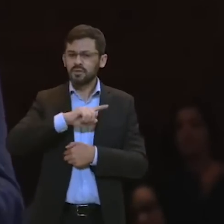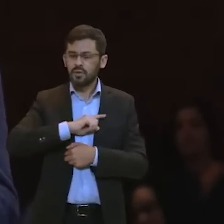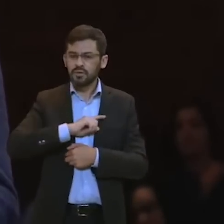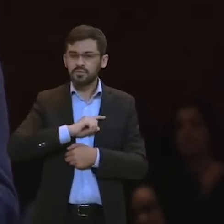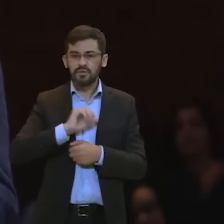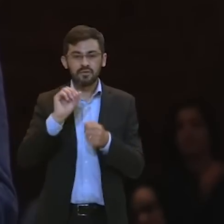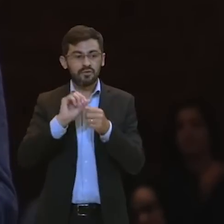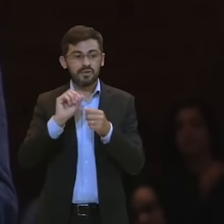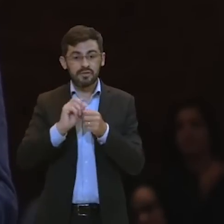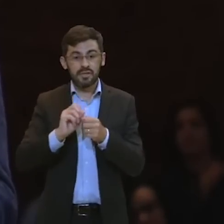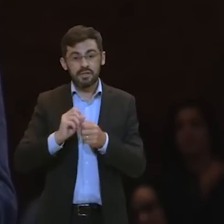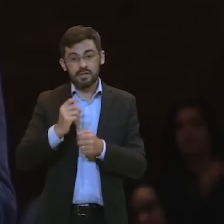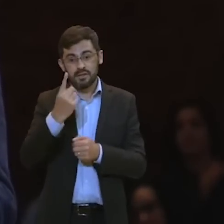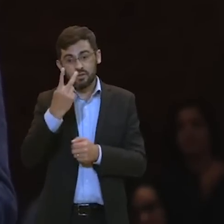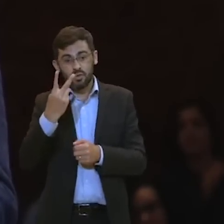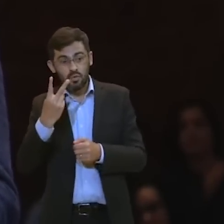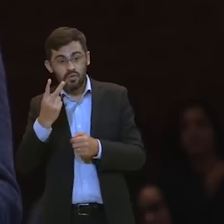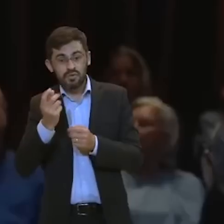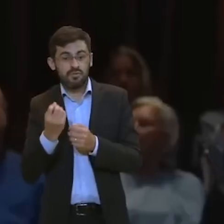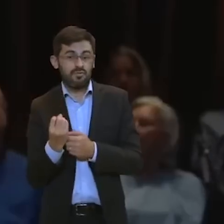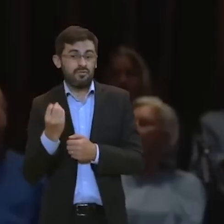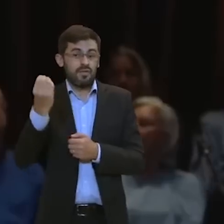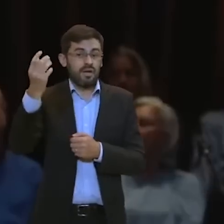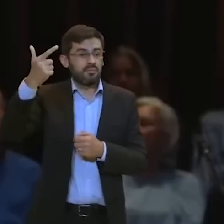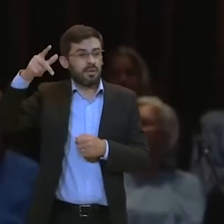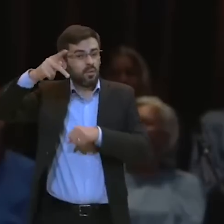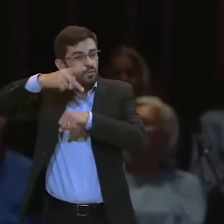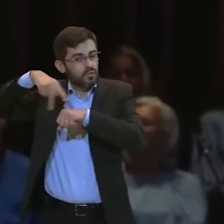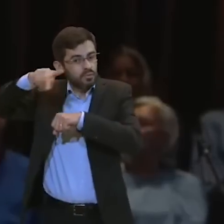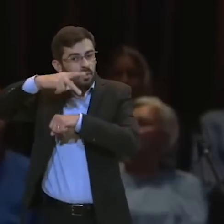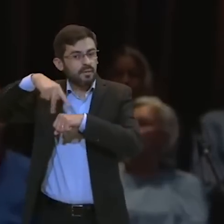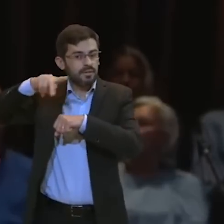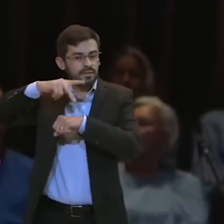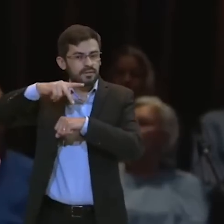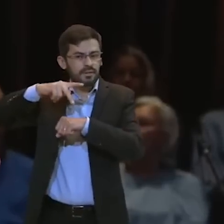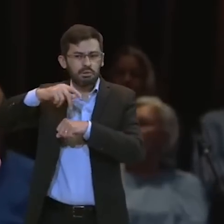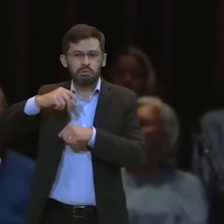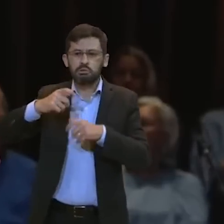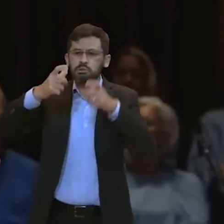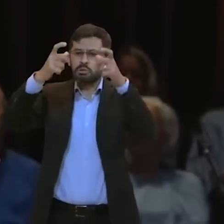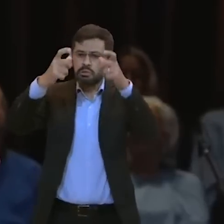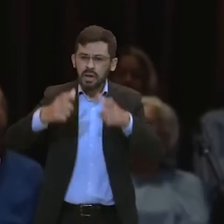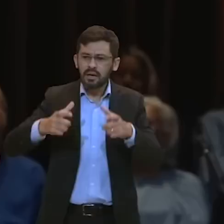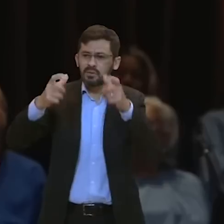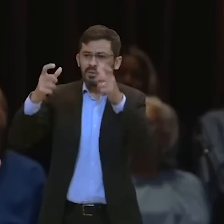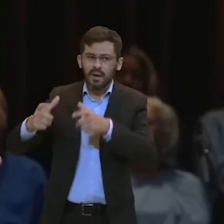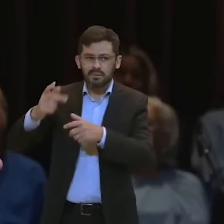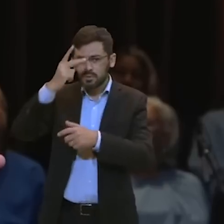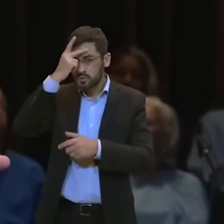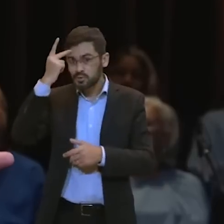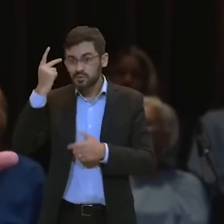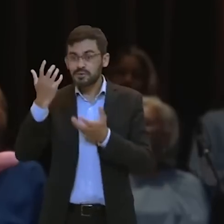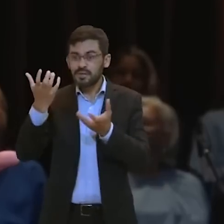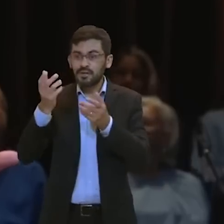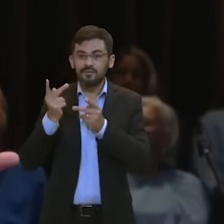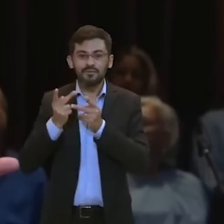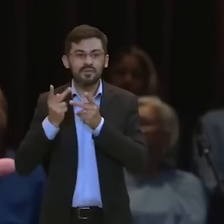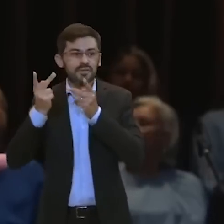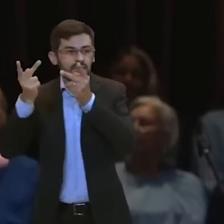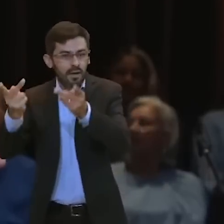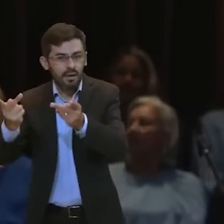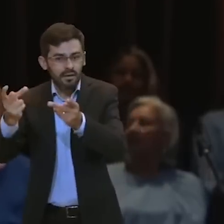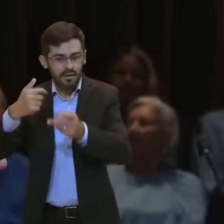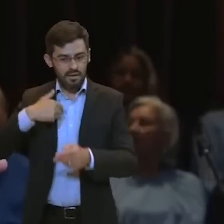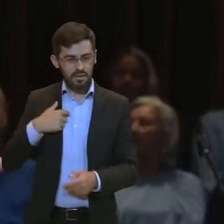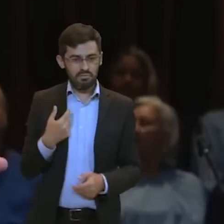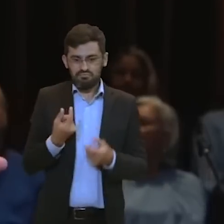12 viagens internacionais esse ano, para os lugares que tanta gente gostaria de ir no mundo. Eu não